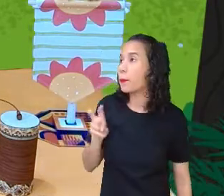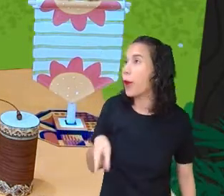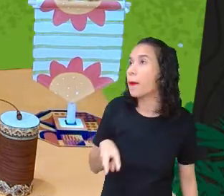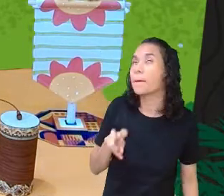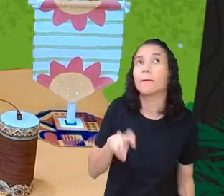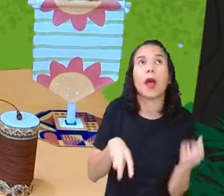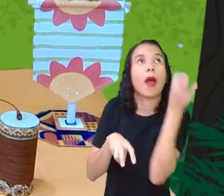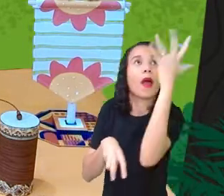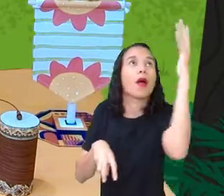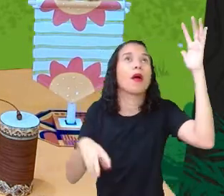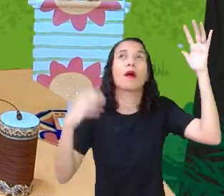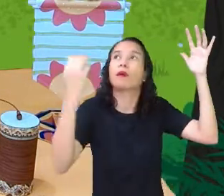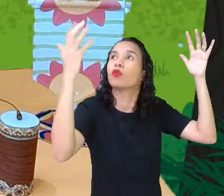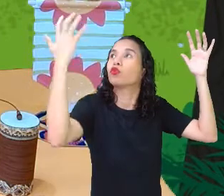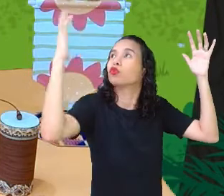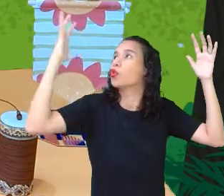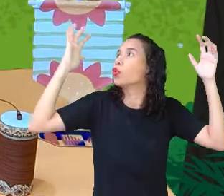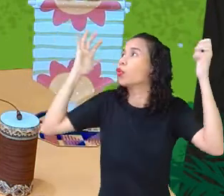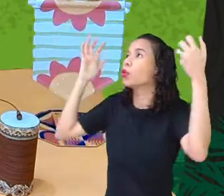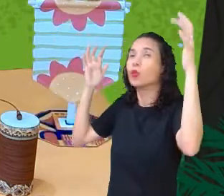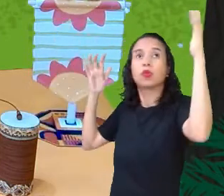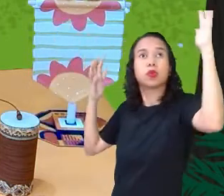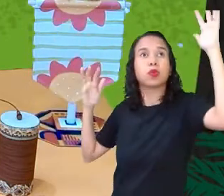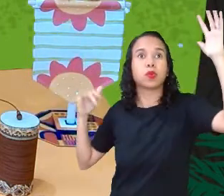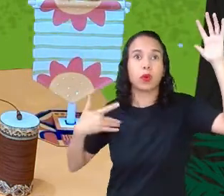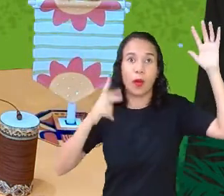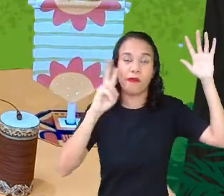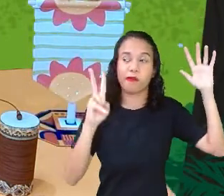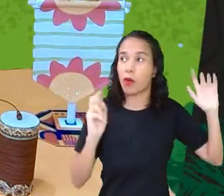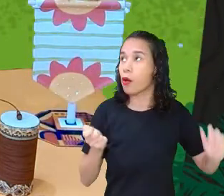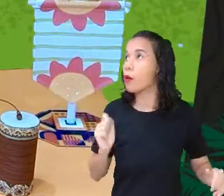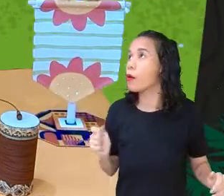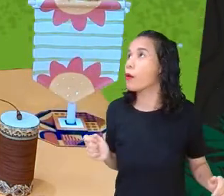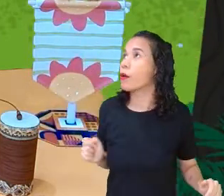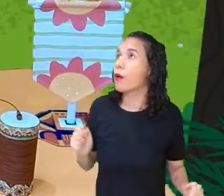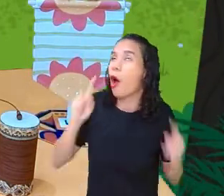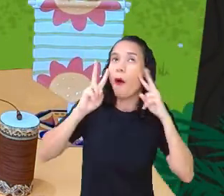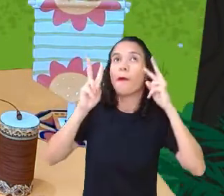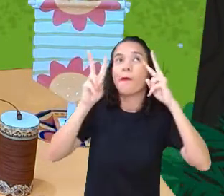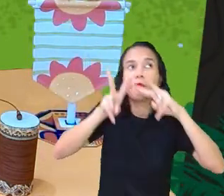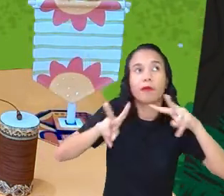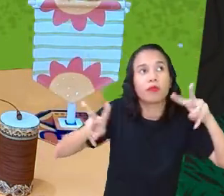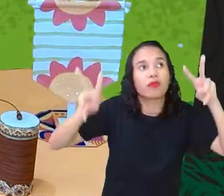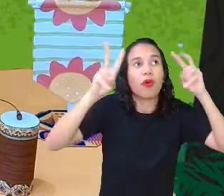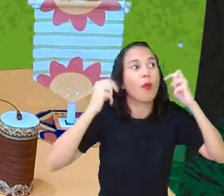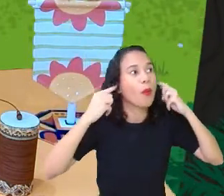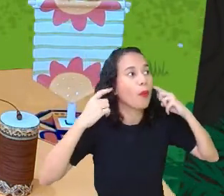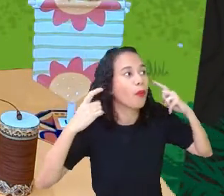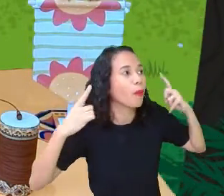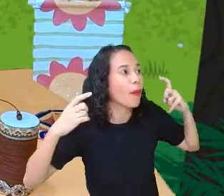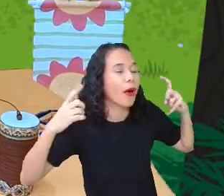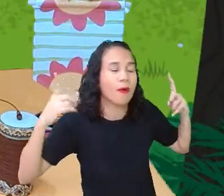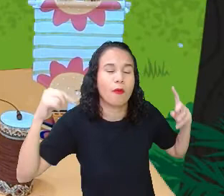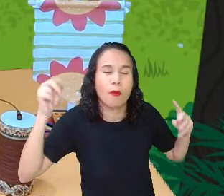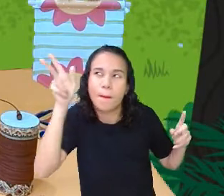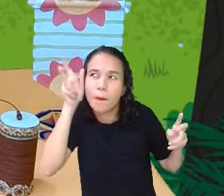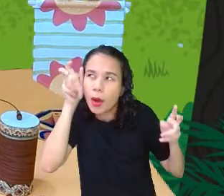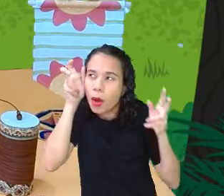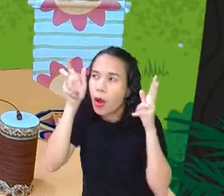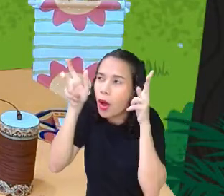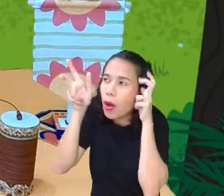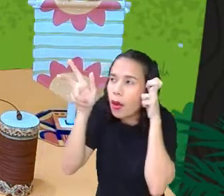pela mata com a sua maraca e observando todos esses sons, ouvindo cada um